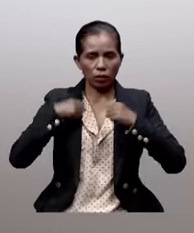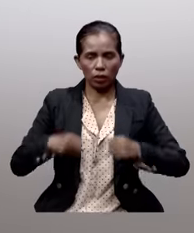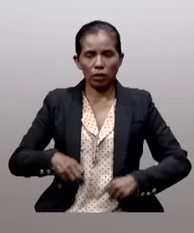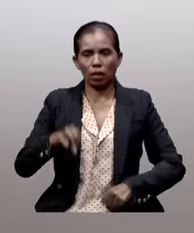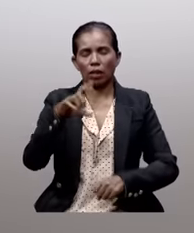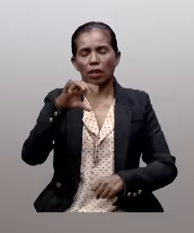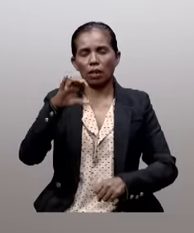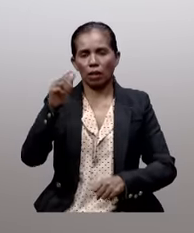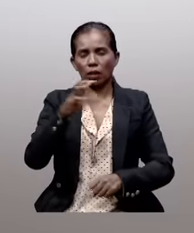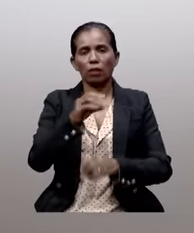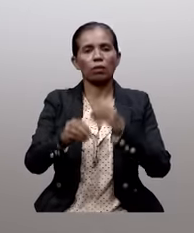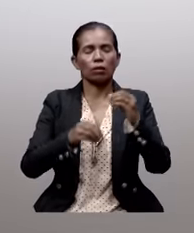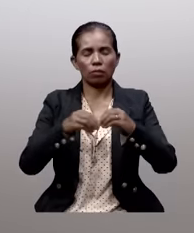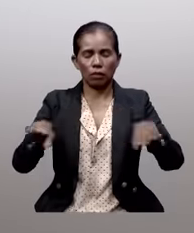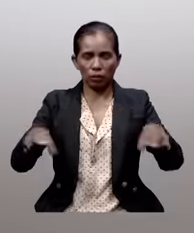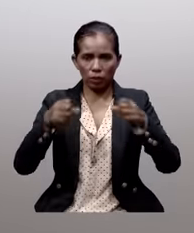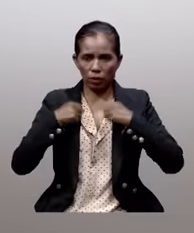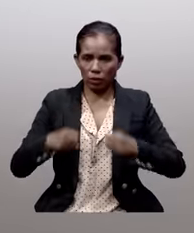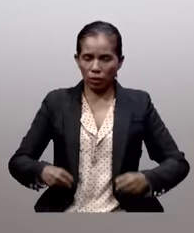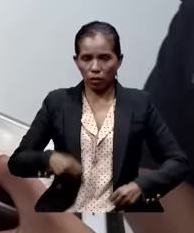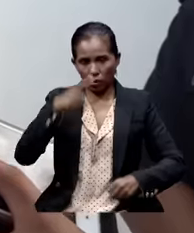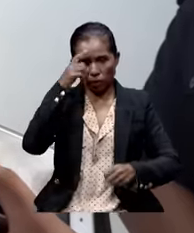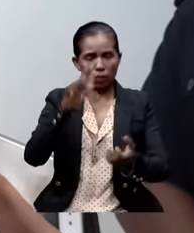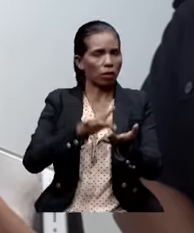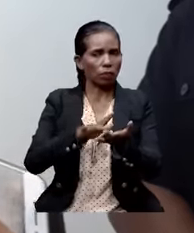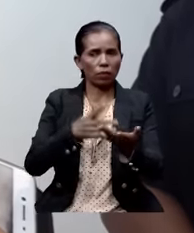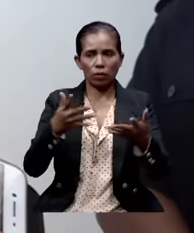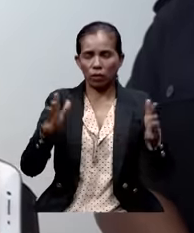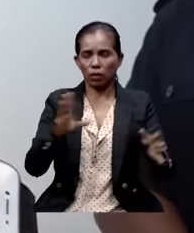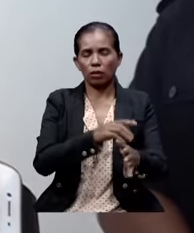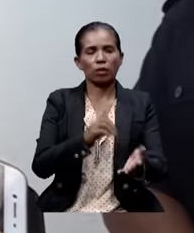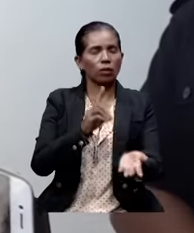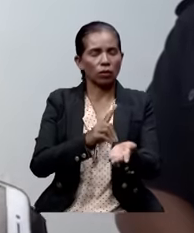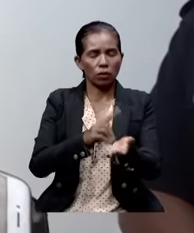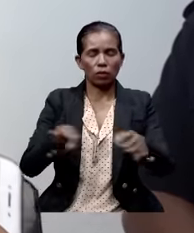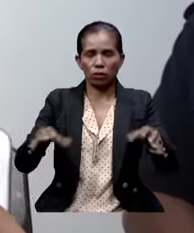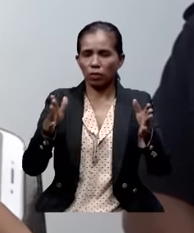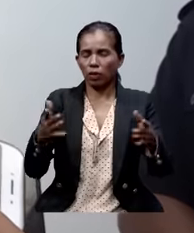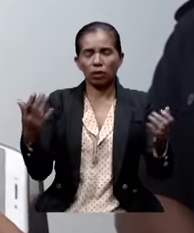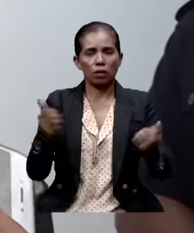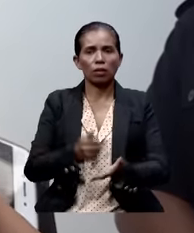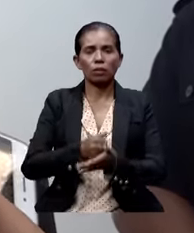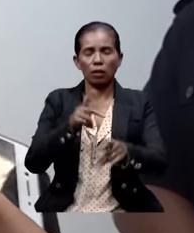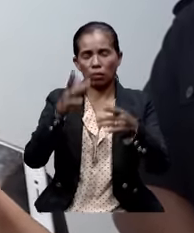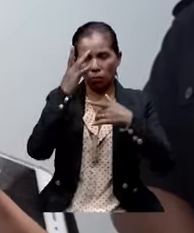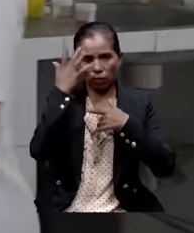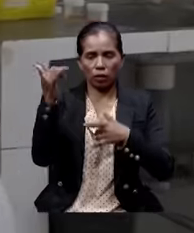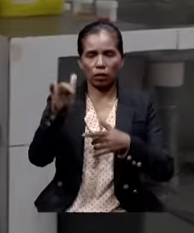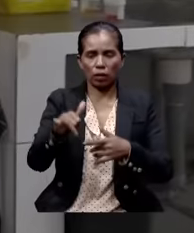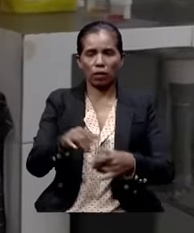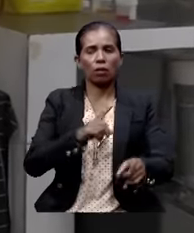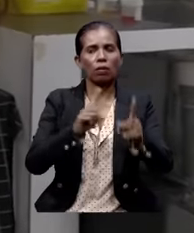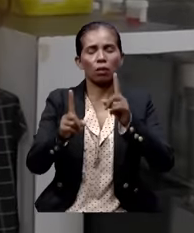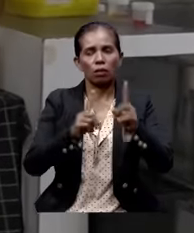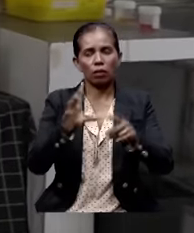Dusrei Zamaral kona ba servisu Saudi tambai moruk la iha no pessoal Saudi la iha atual atendementu ba paciente sira. Ho kritika